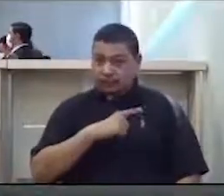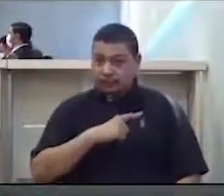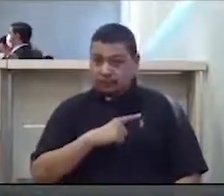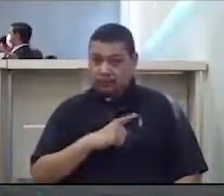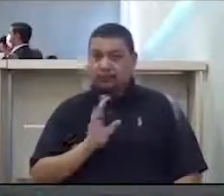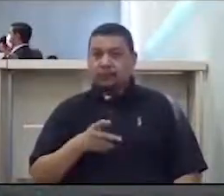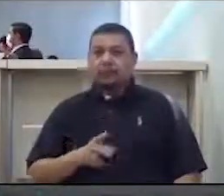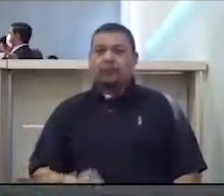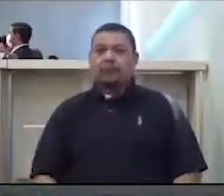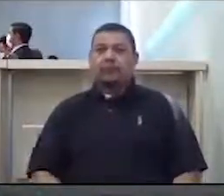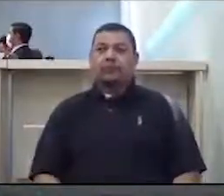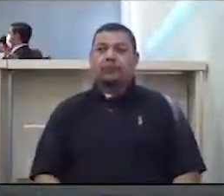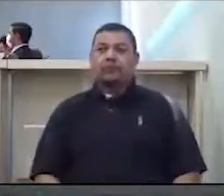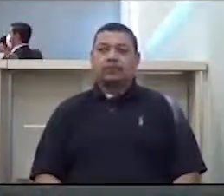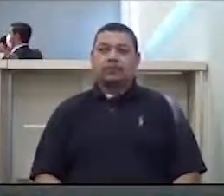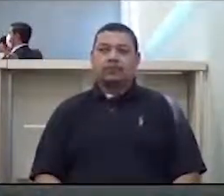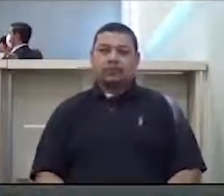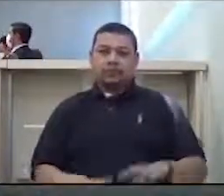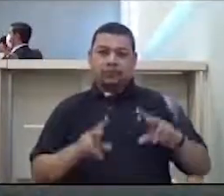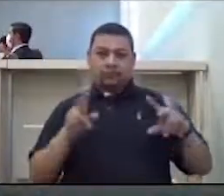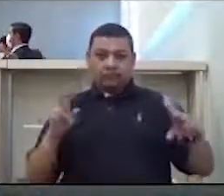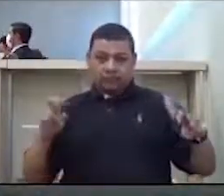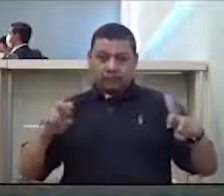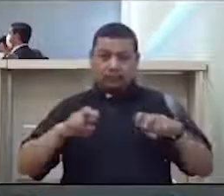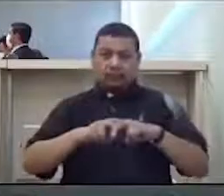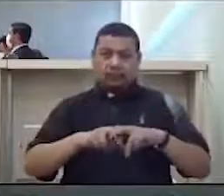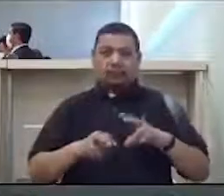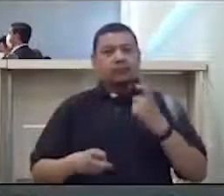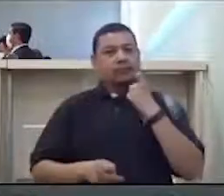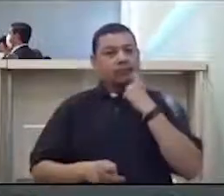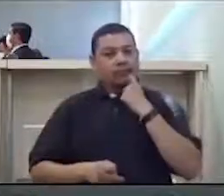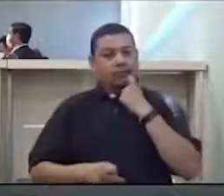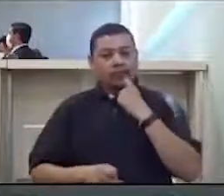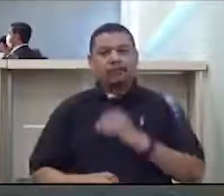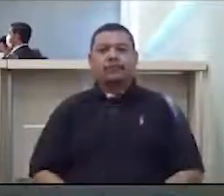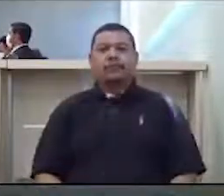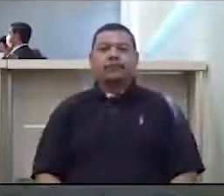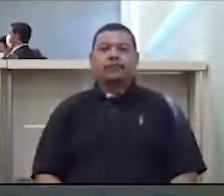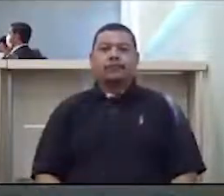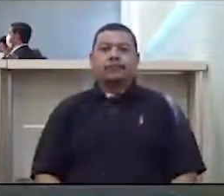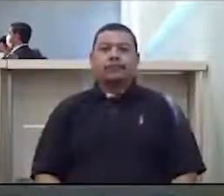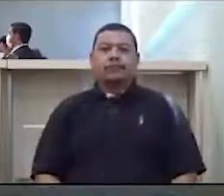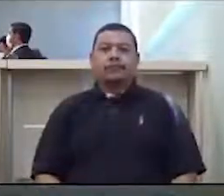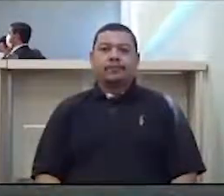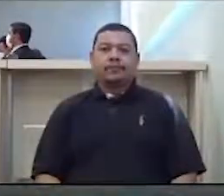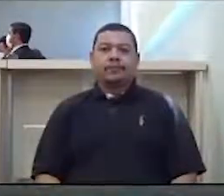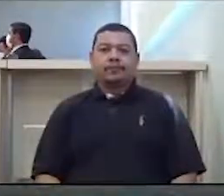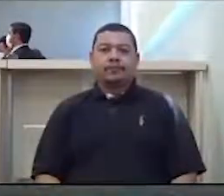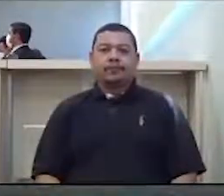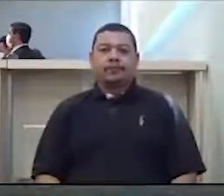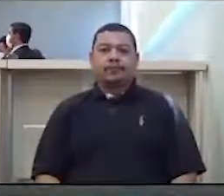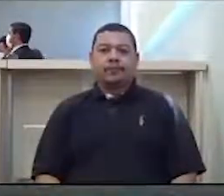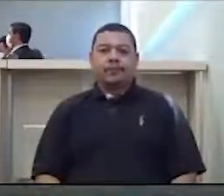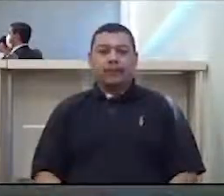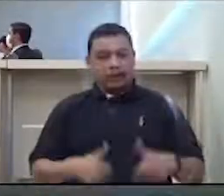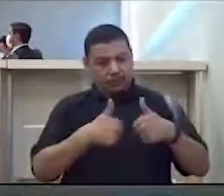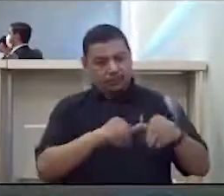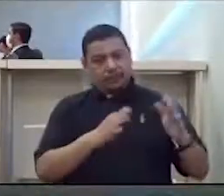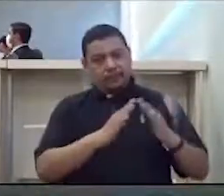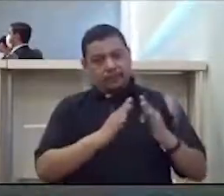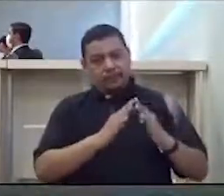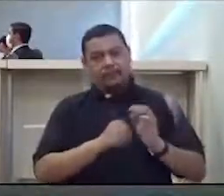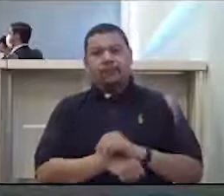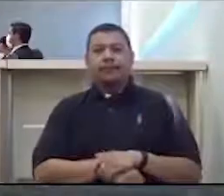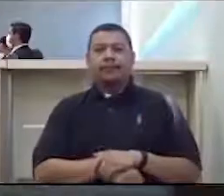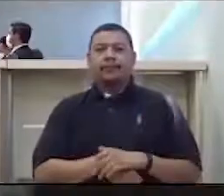um pequeno acidente sexta-feira, a gente está mais de repouso, cuidando um pouco